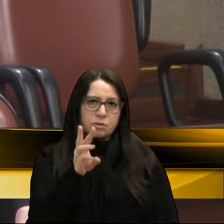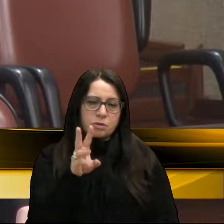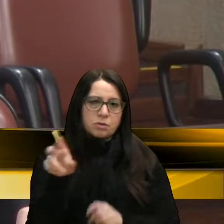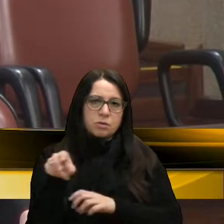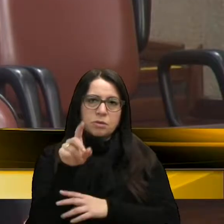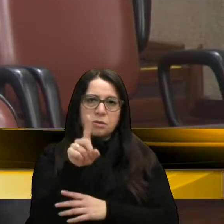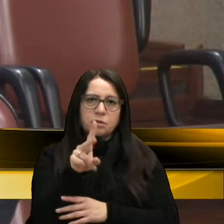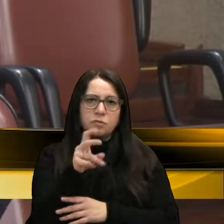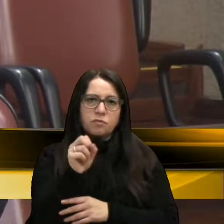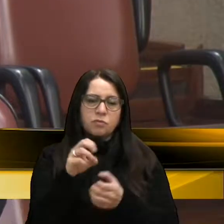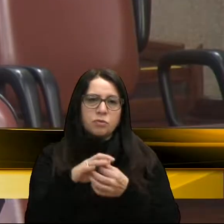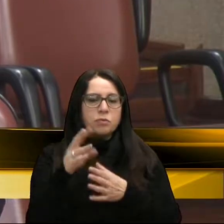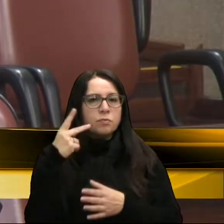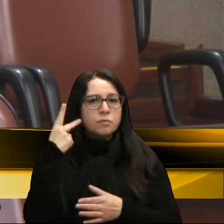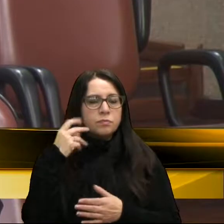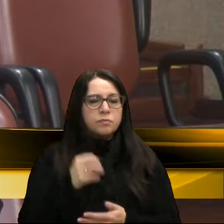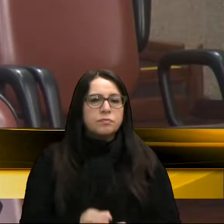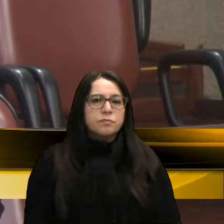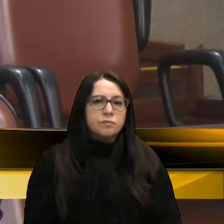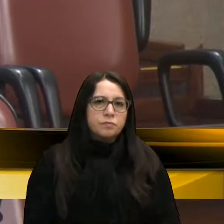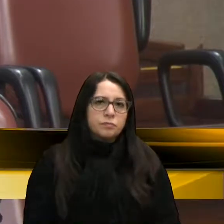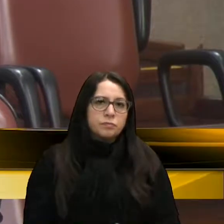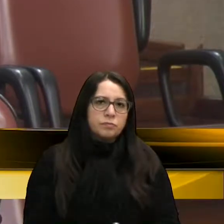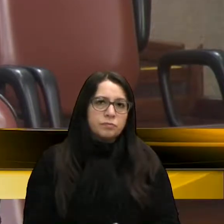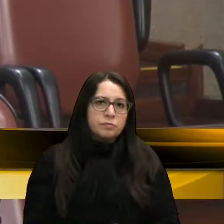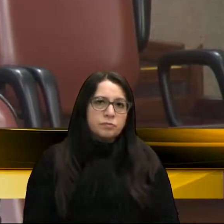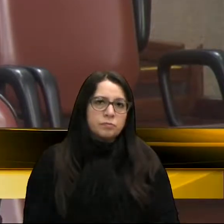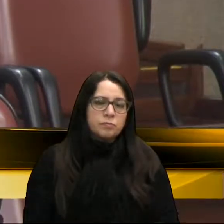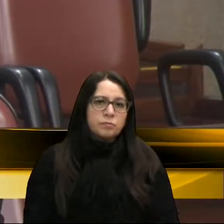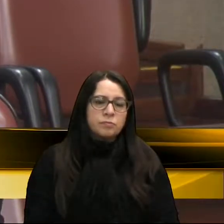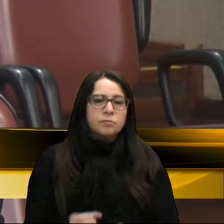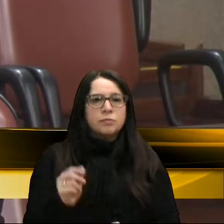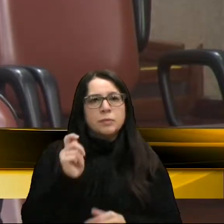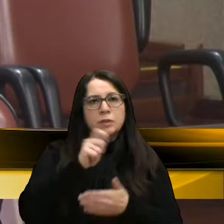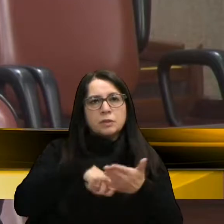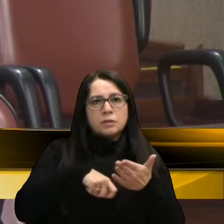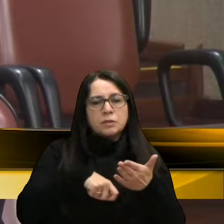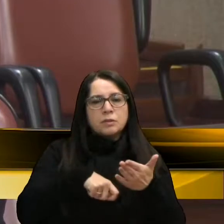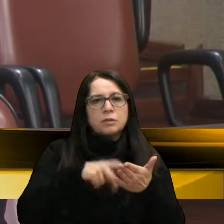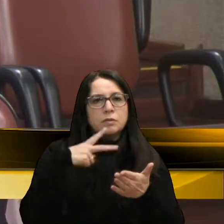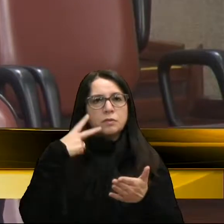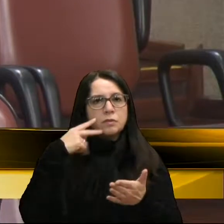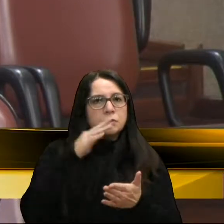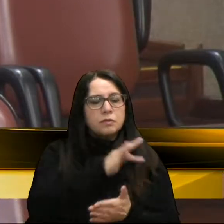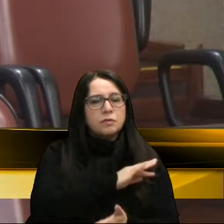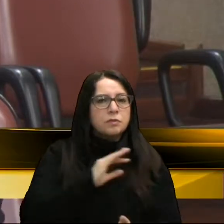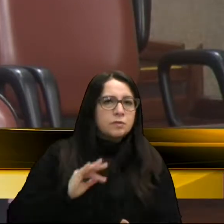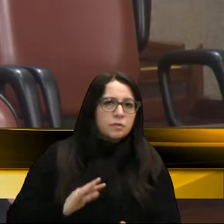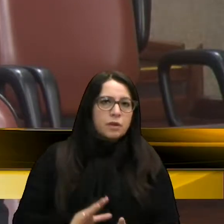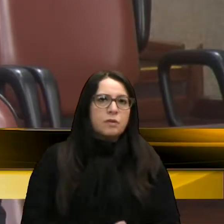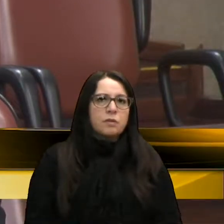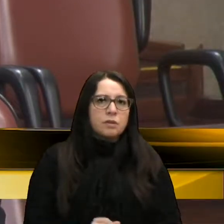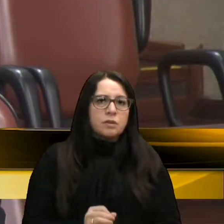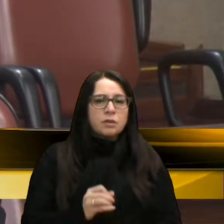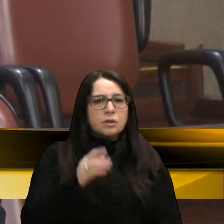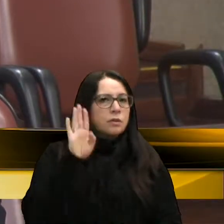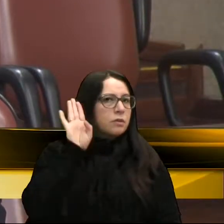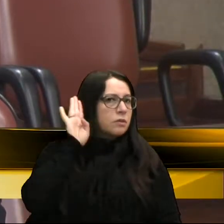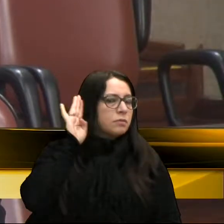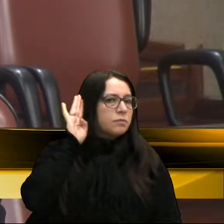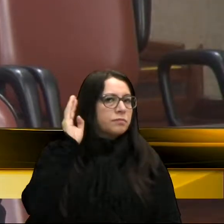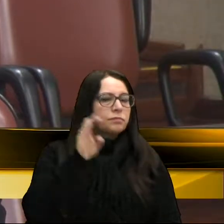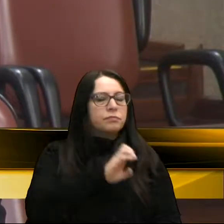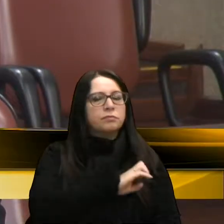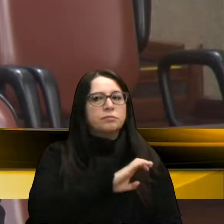anos de colonização e 128 de emancipação política. Assinam este parecer o vereador Flávio Cassina, Alceu Tomé, Edi